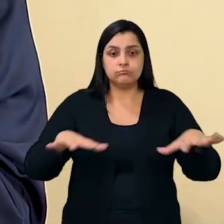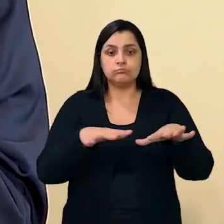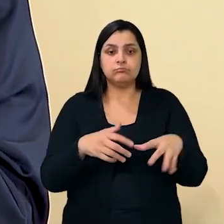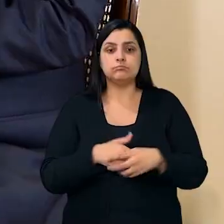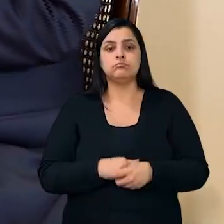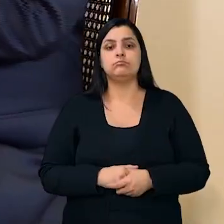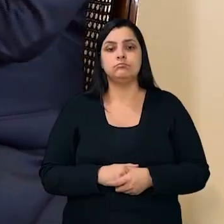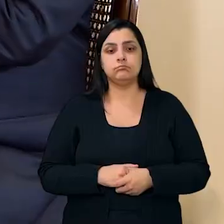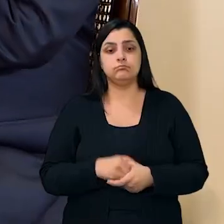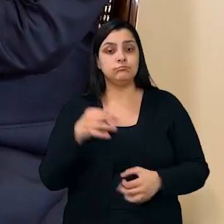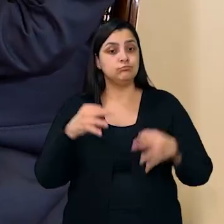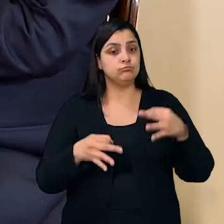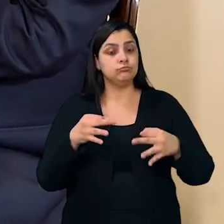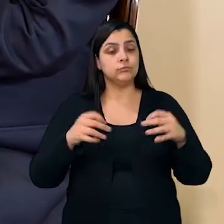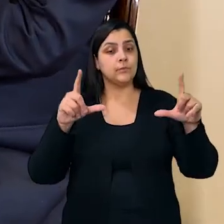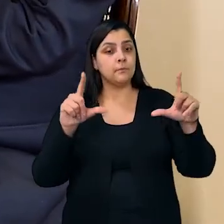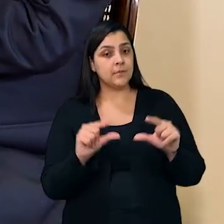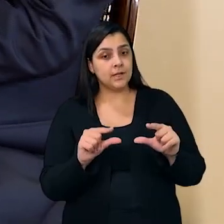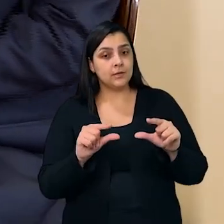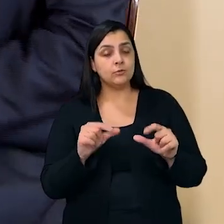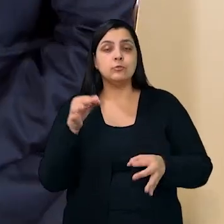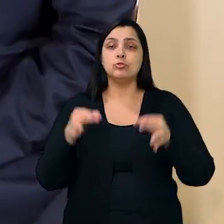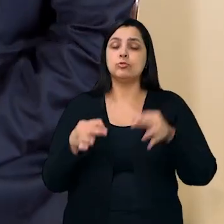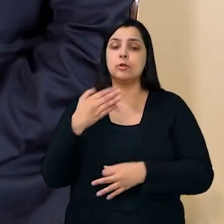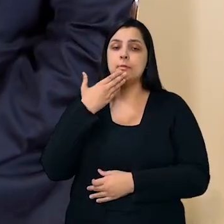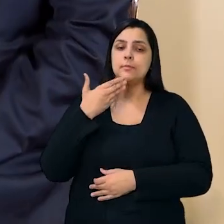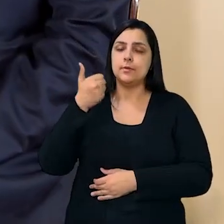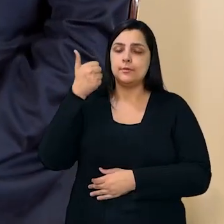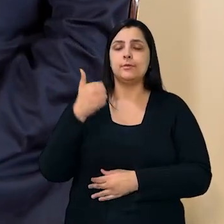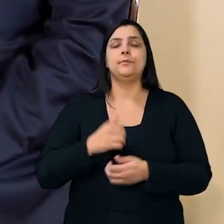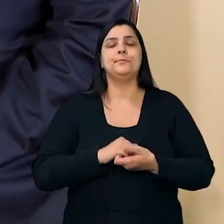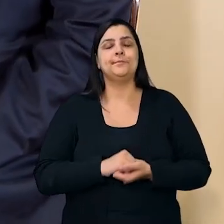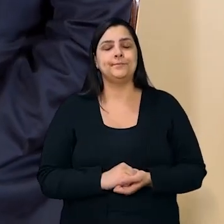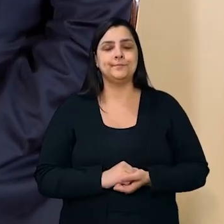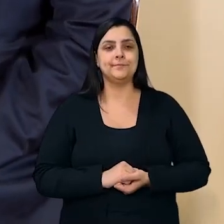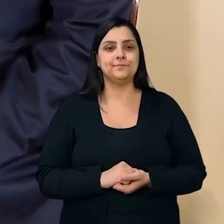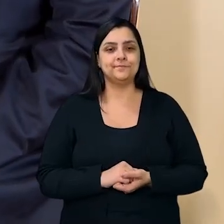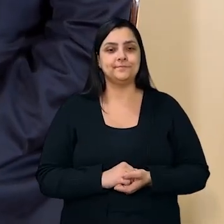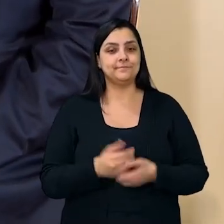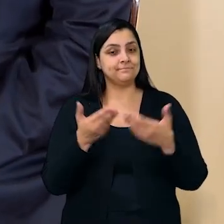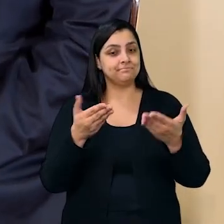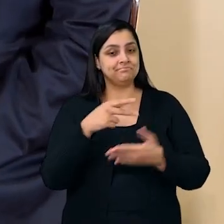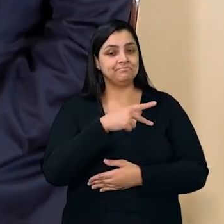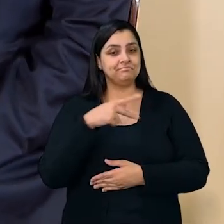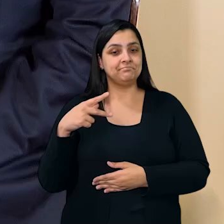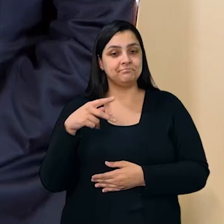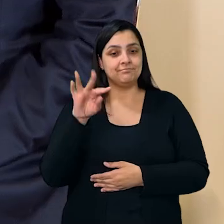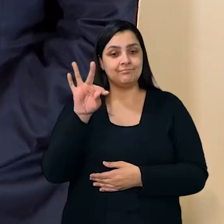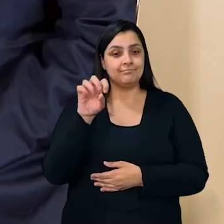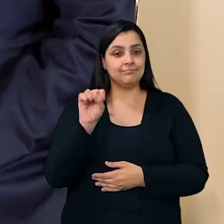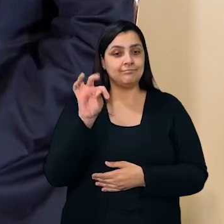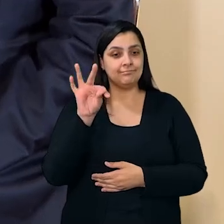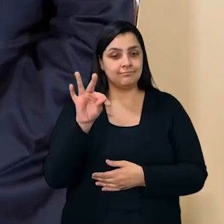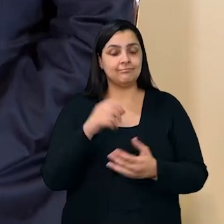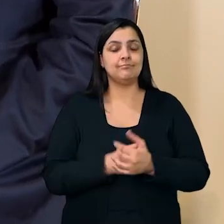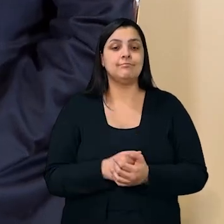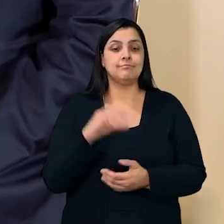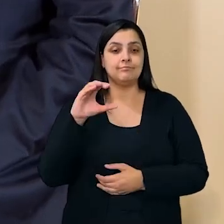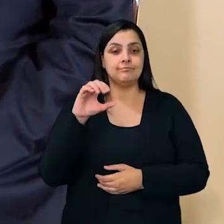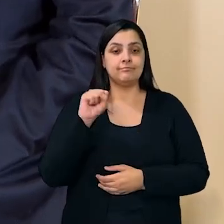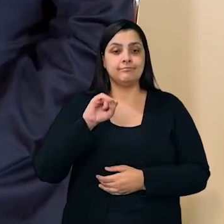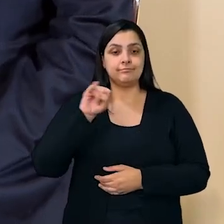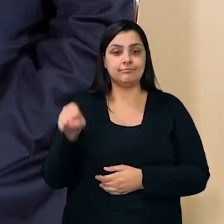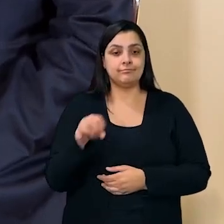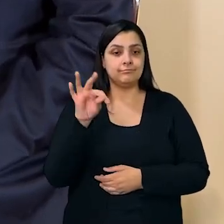jurisdicional. É julgar menos para julgar melhor. Bom, esse foi o presidente do Tribunal Superior do Trabalho e do